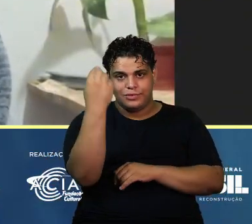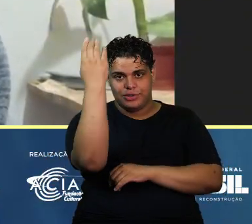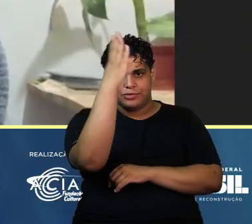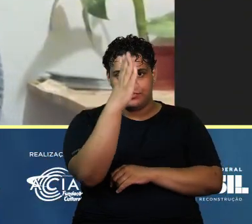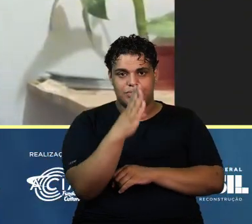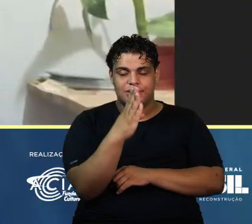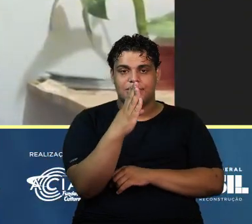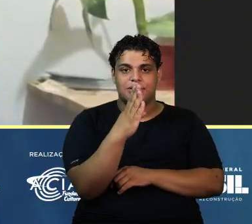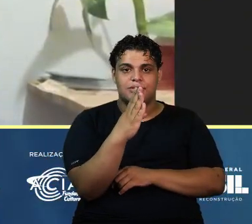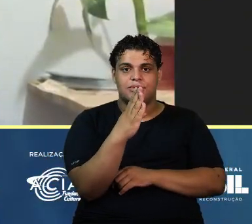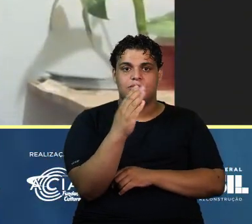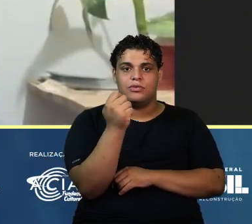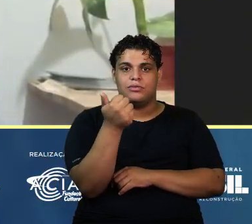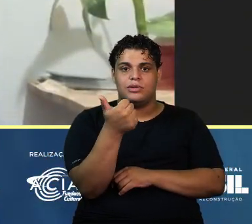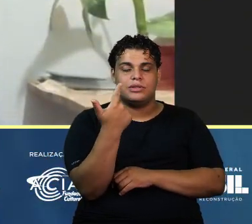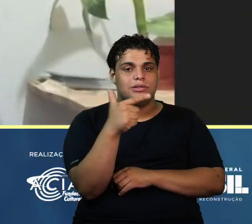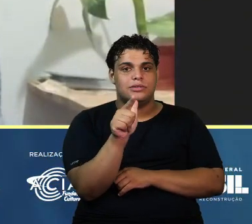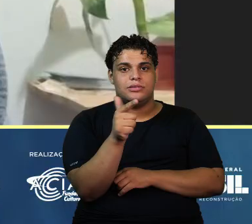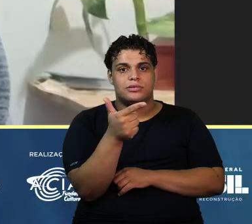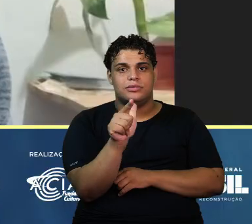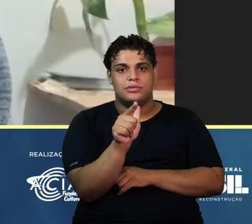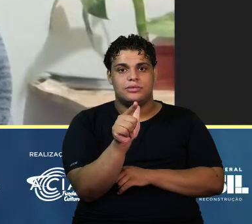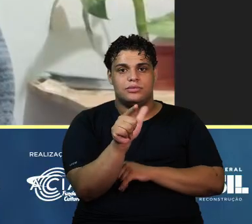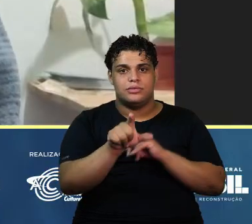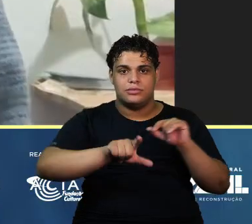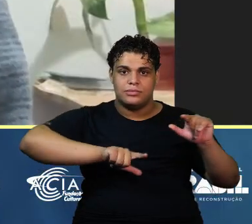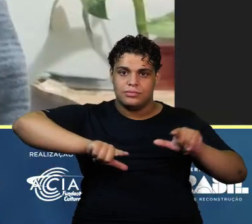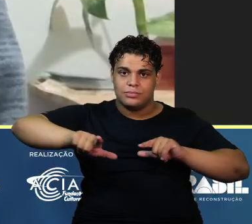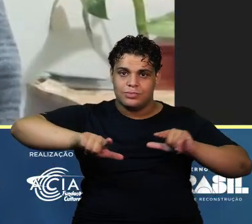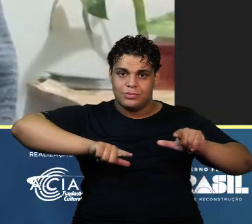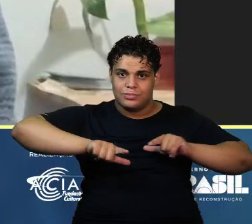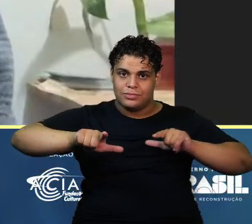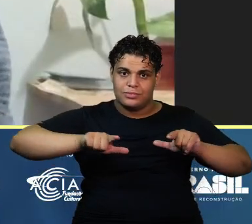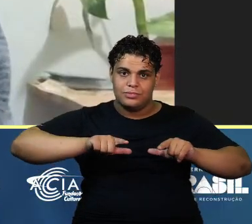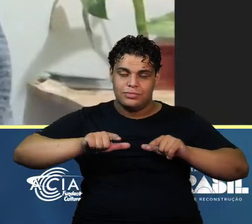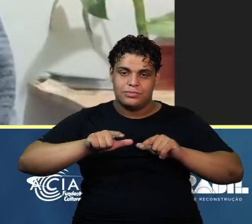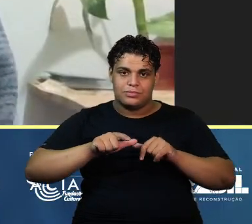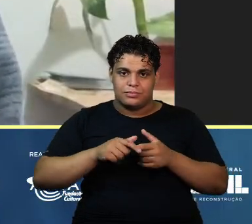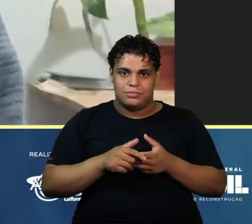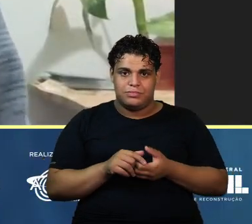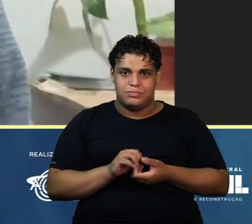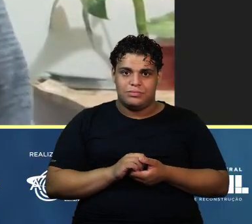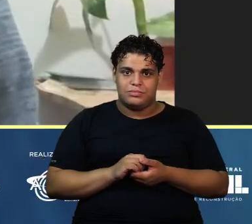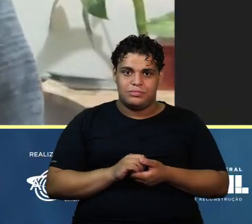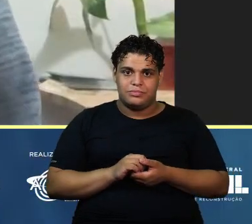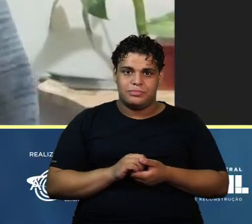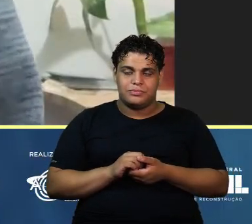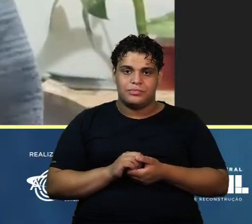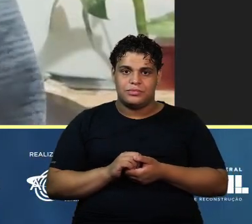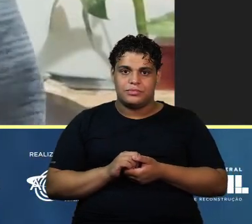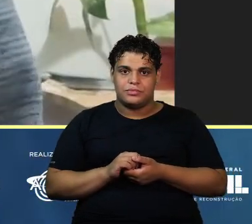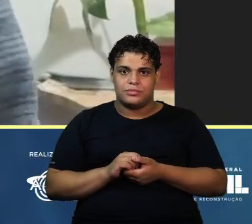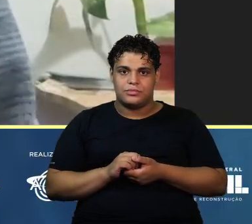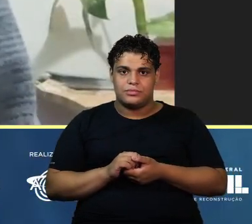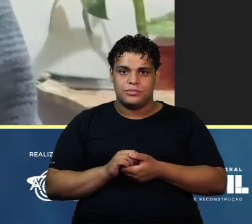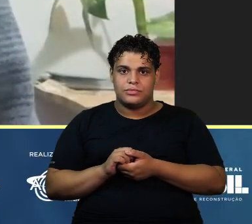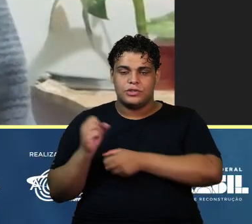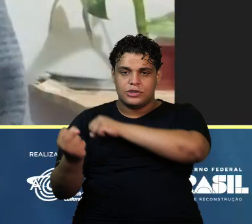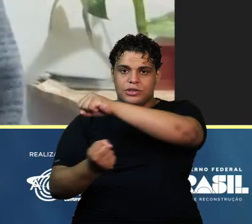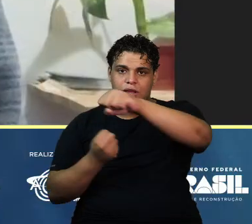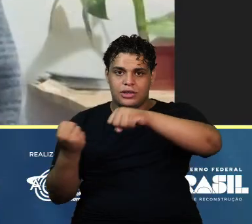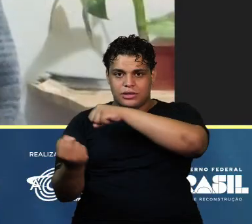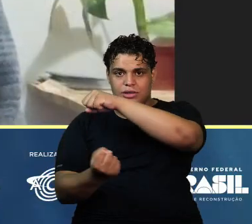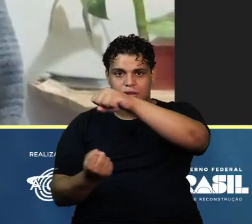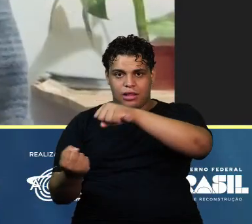Brasil quase não se tem um trabalho de reciclagem, né? Que não é a solução